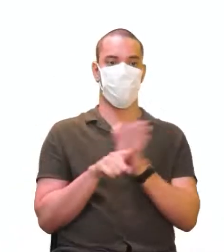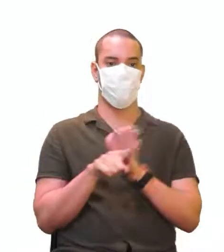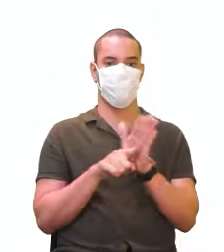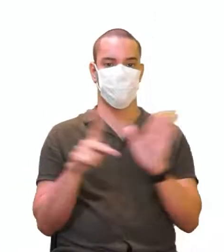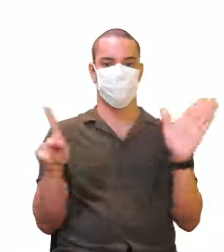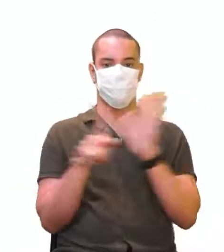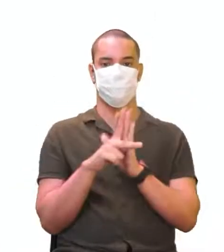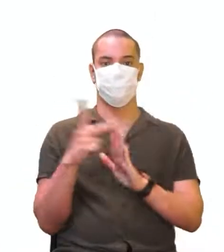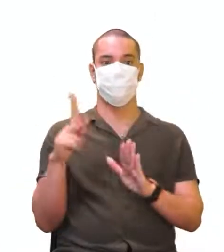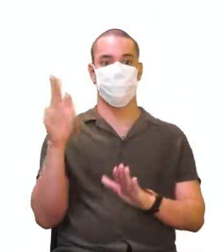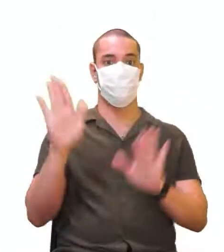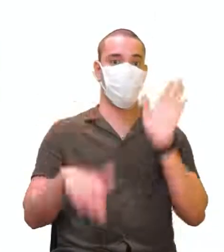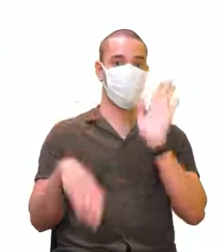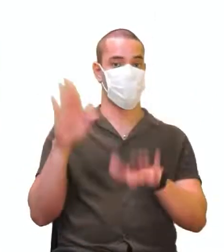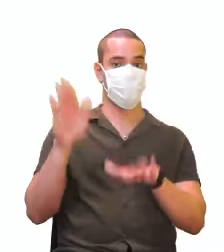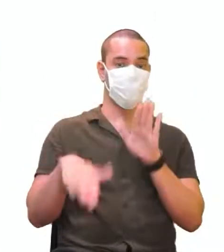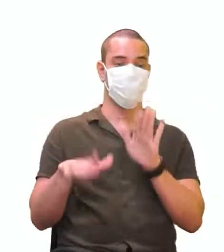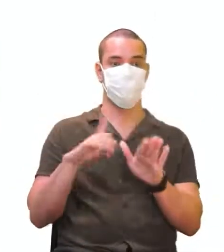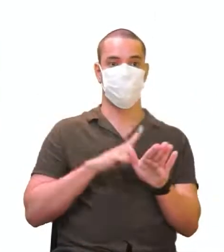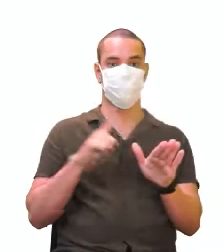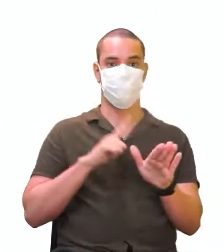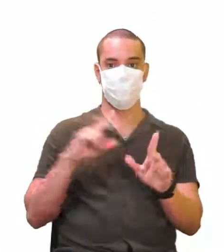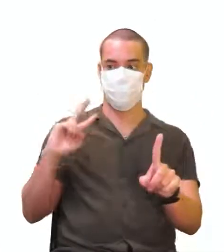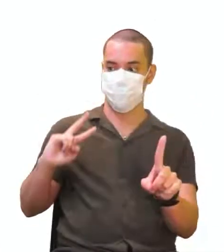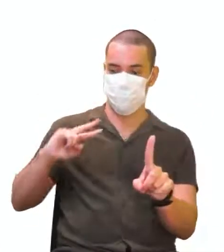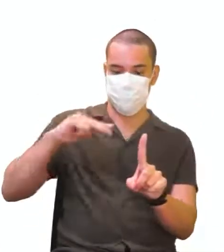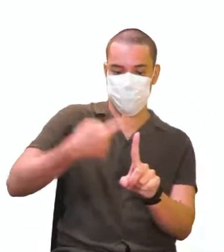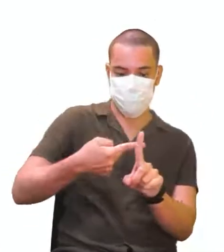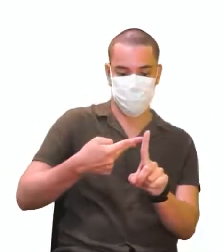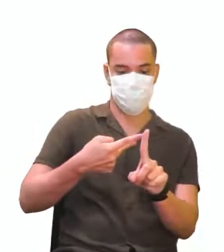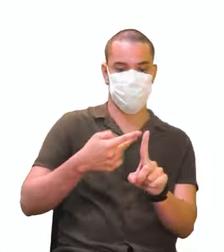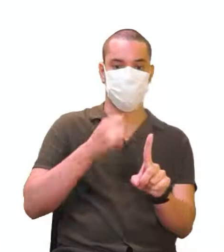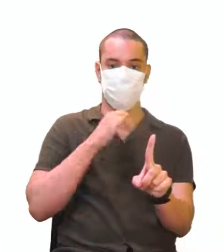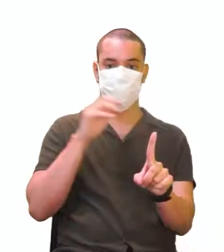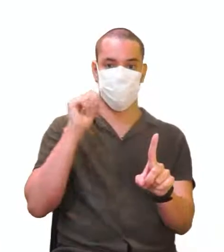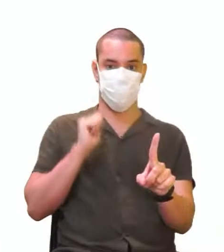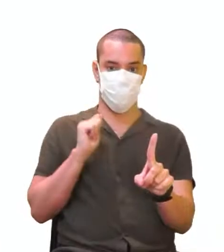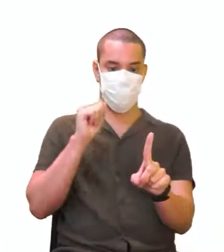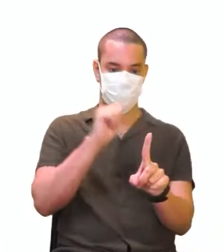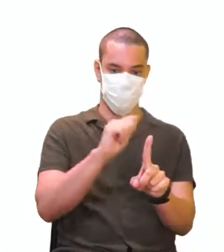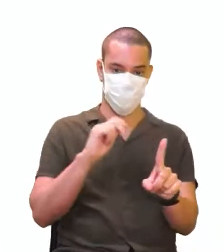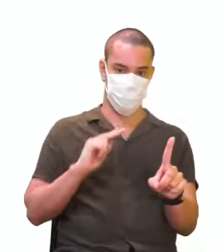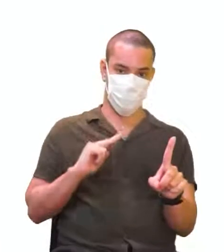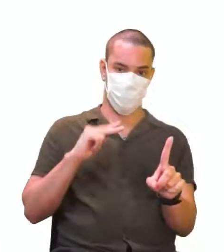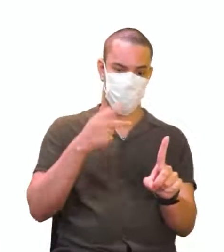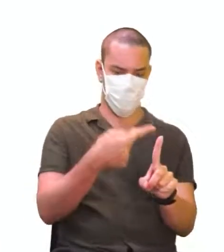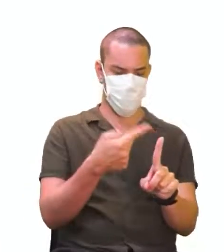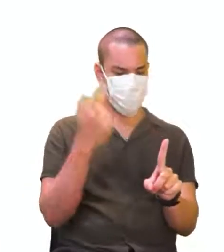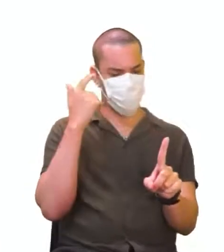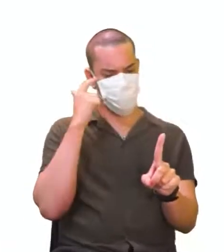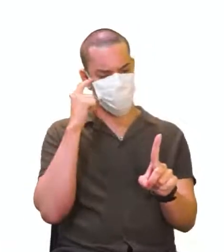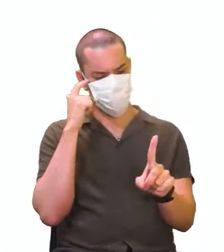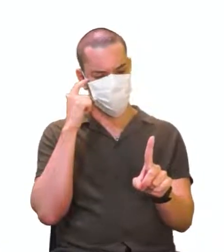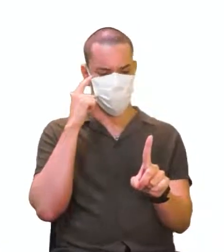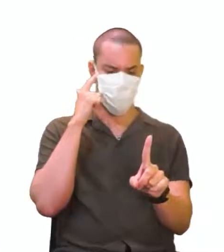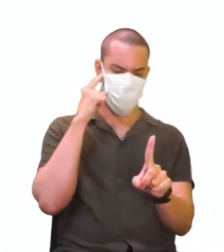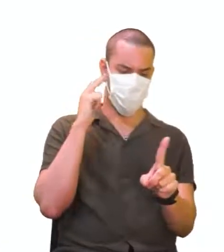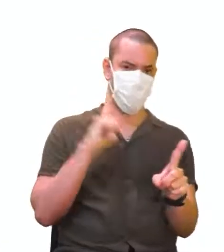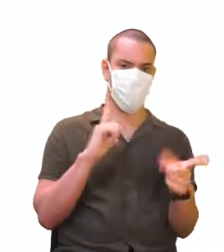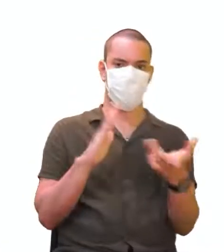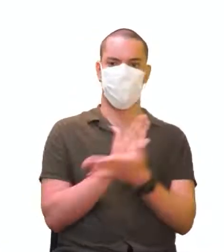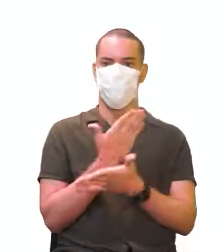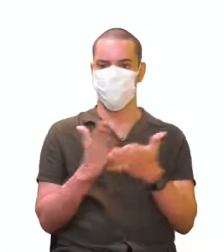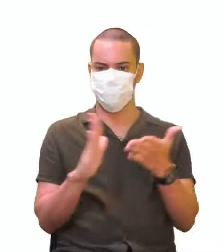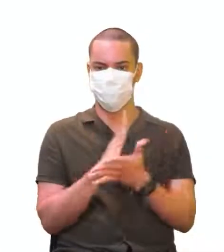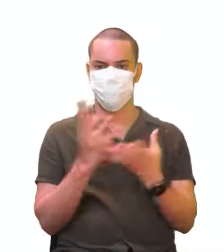dele, mesmo ele às vezes transferindo um sangue, por exemplo, A para uma pessoa A, mas ele percebeu que tinha